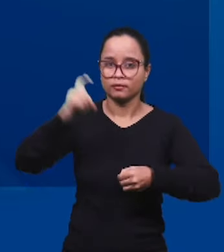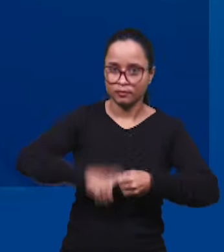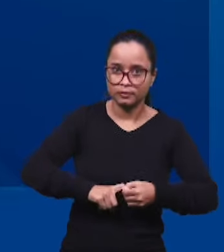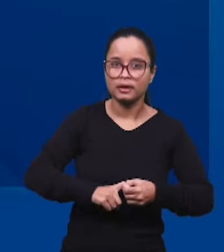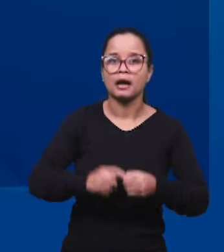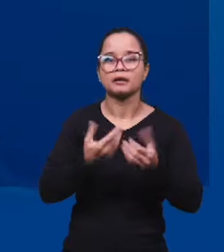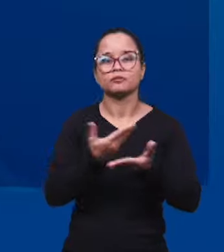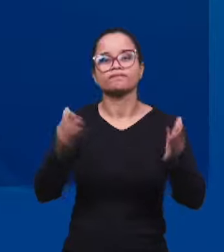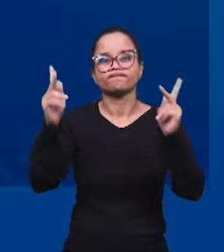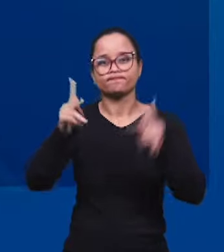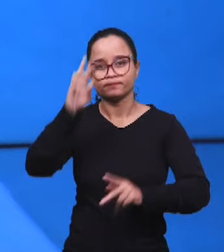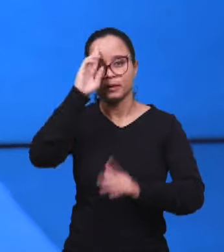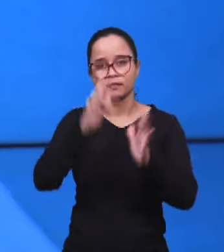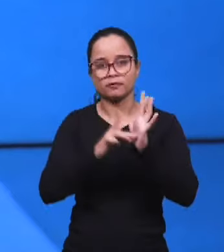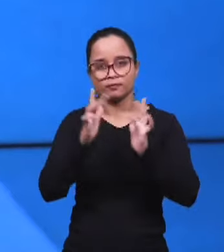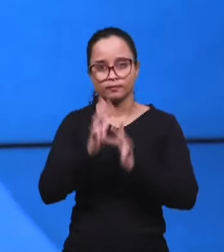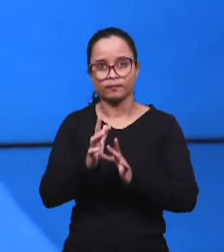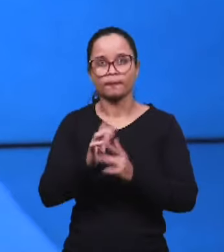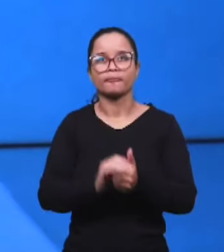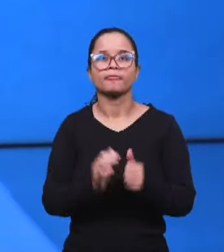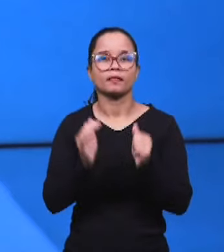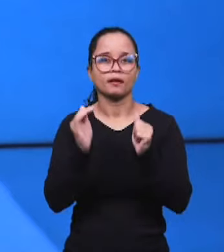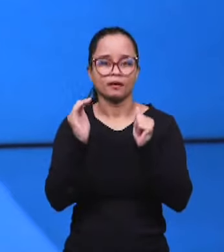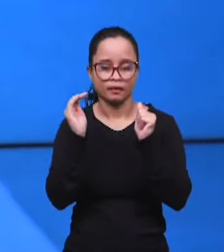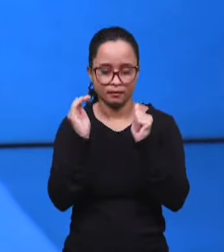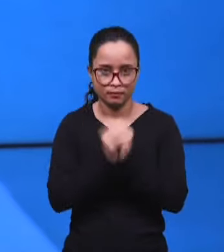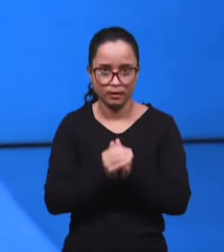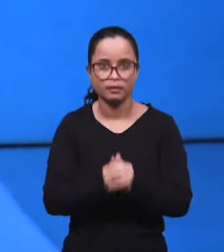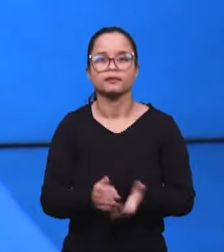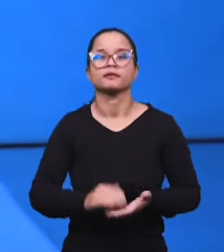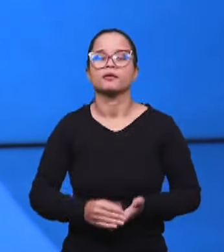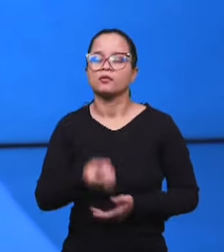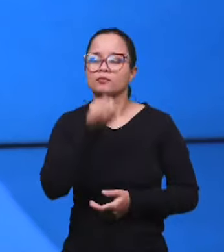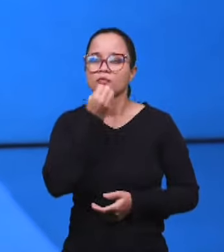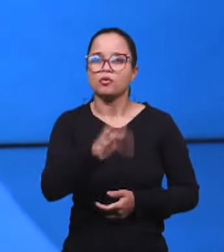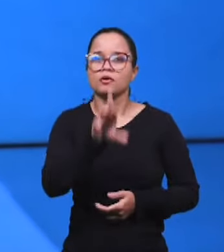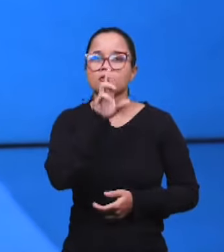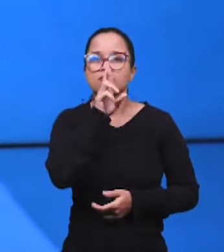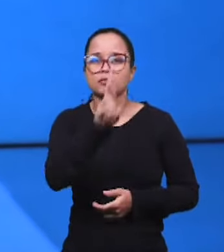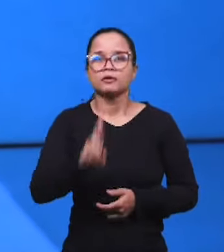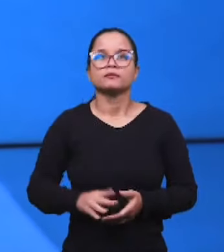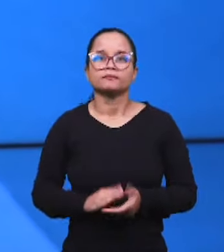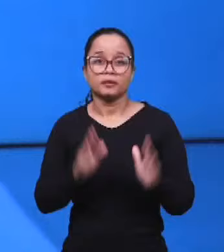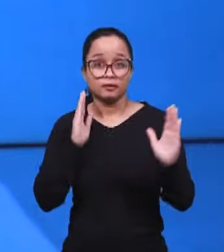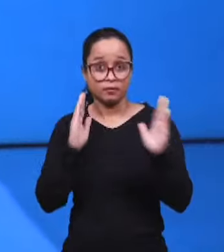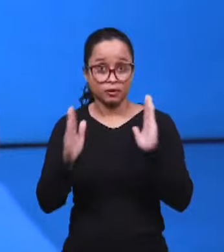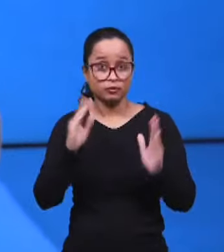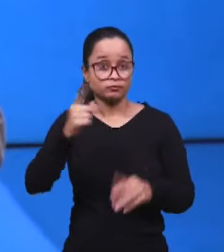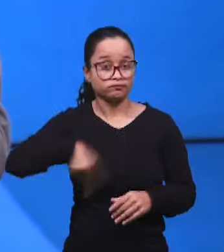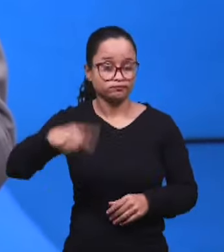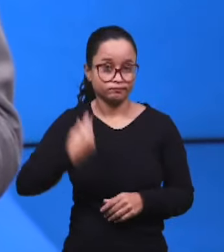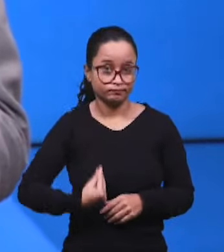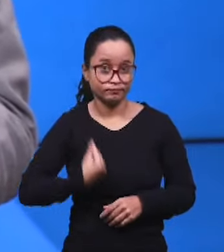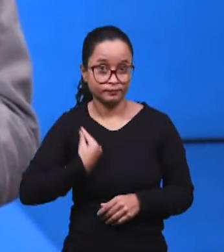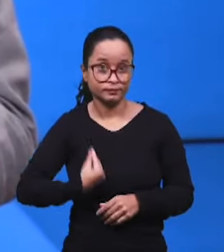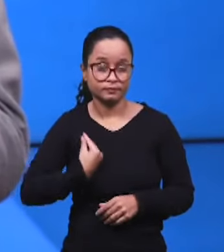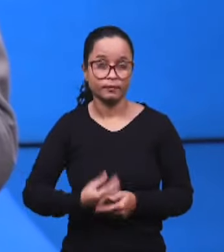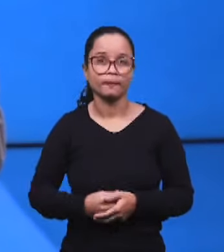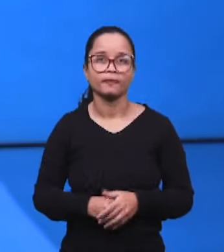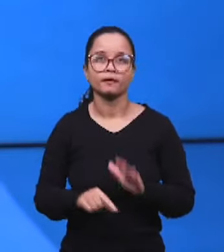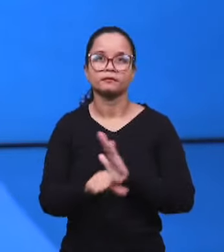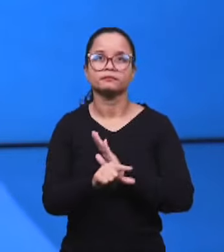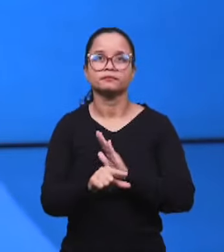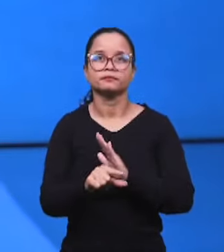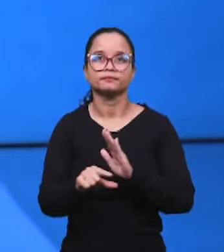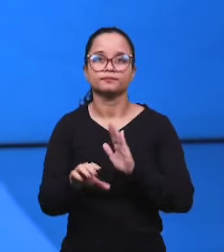a paz do Senhor Jesus. Amém, irmã Denise. Muito bem colocado na sua resposta. Esse tempo agora que nós estamos vivendo, né?